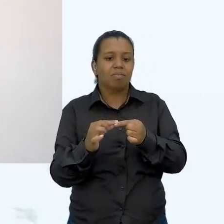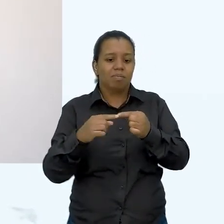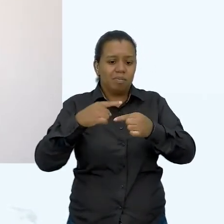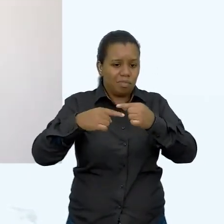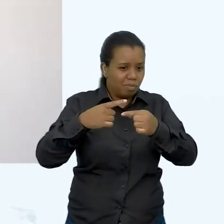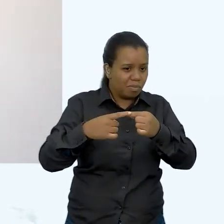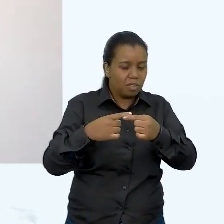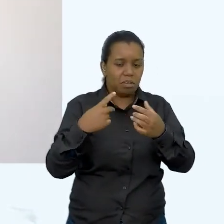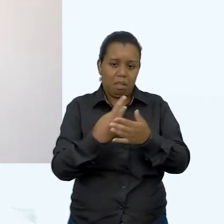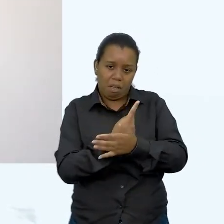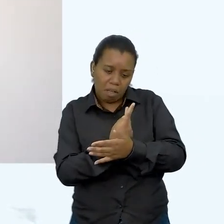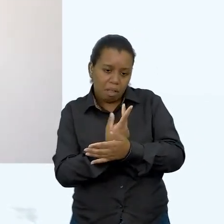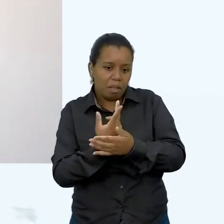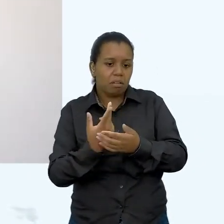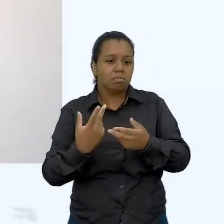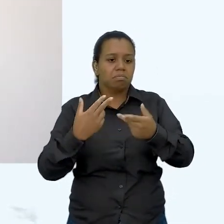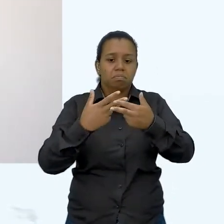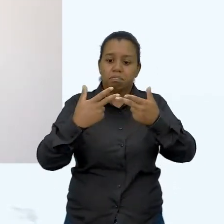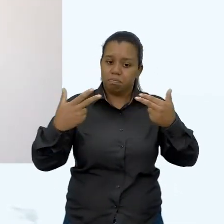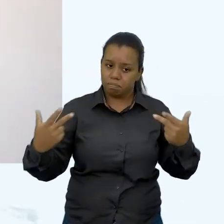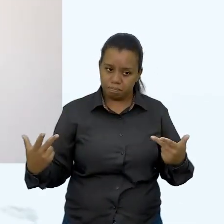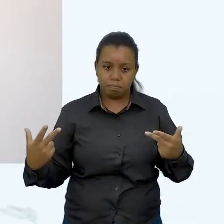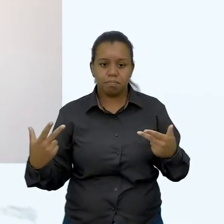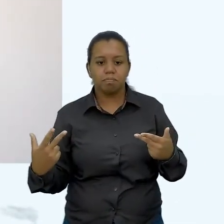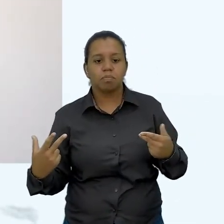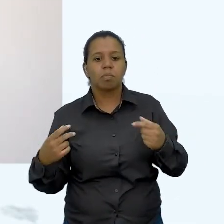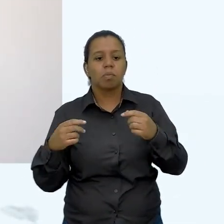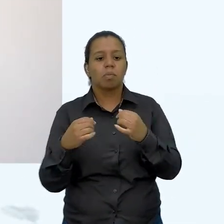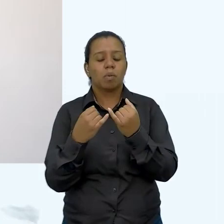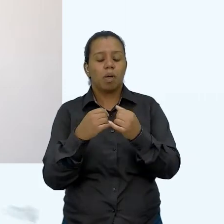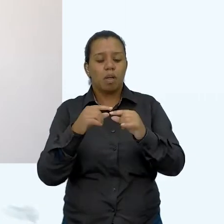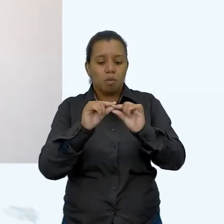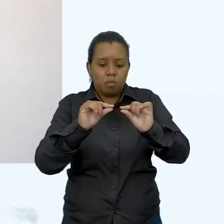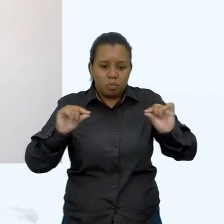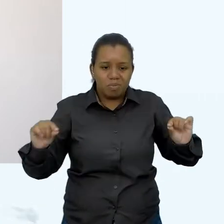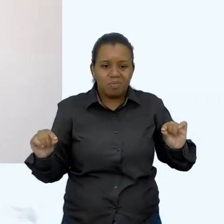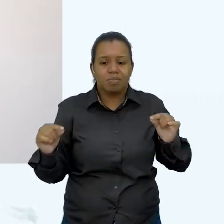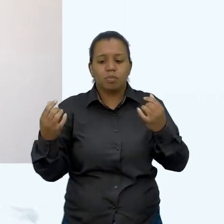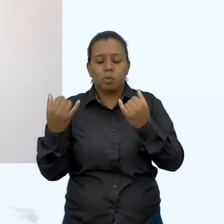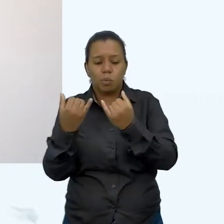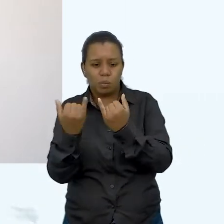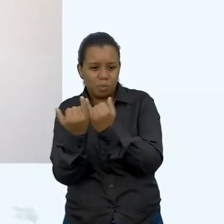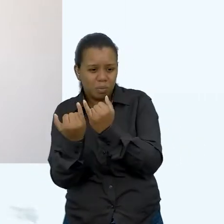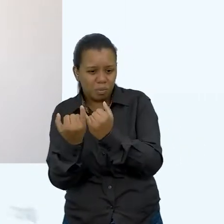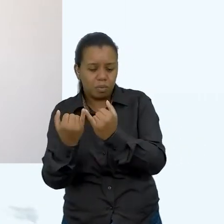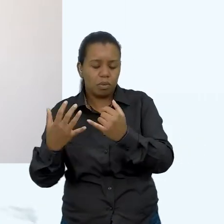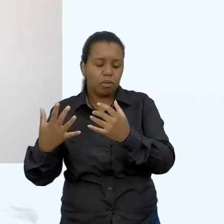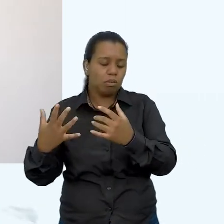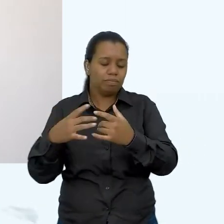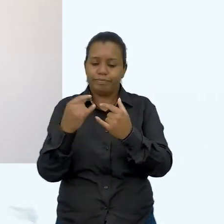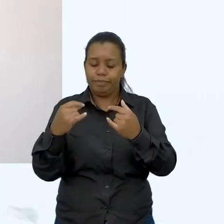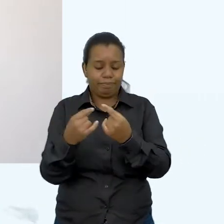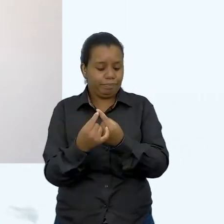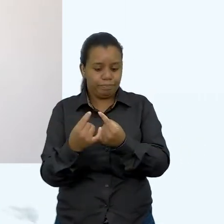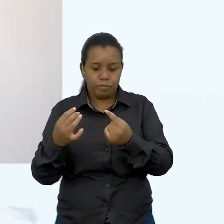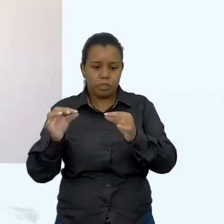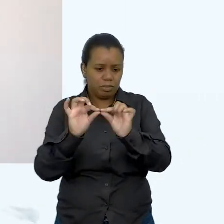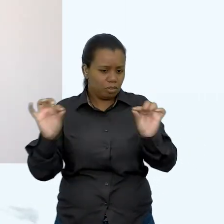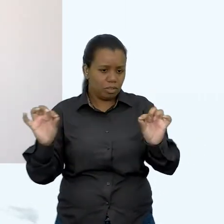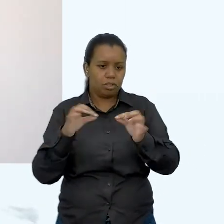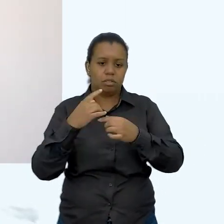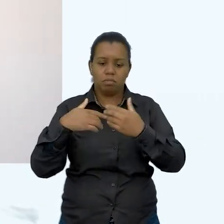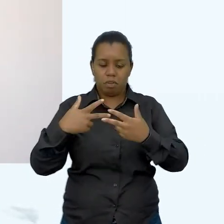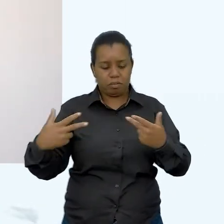dessas emendas, algum ponto em que o cabo está encostando em alguma parte metálica. Então você consegue identificar se é na instalação.